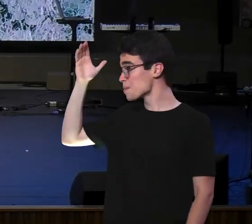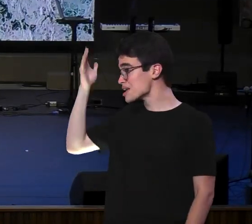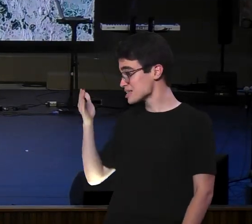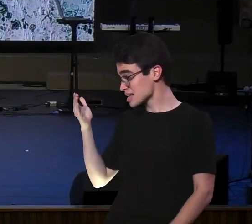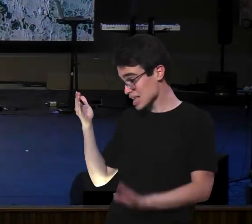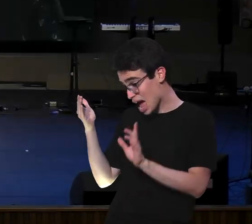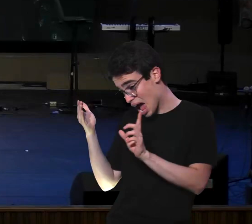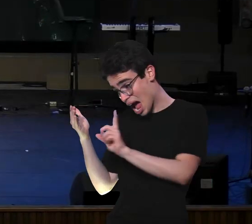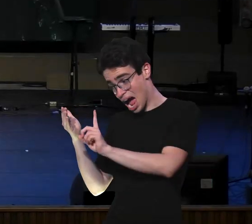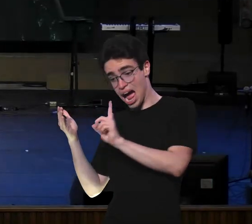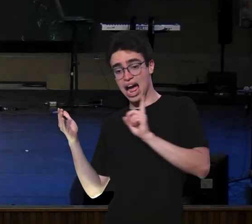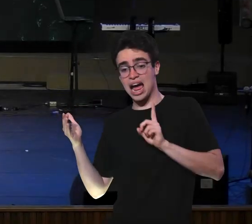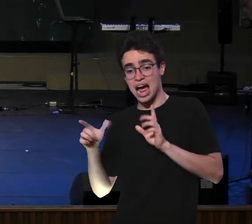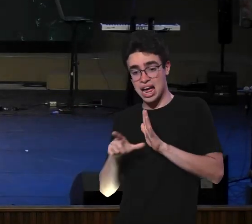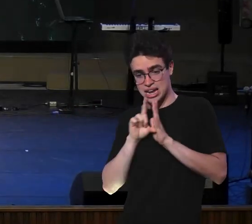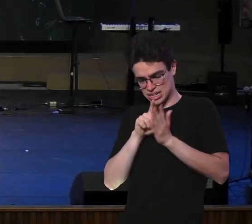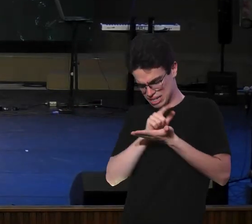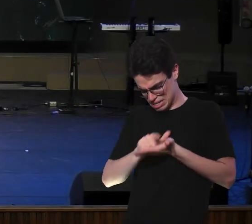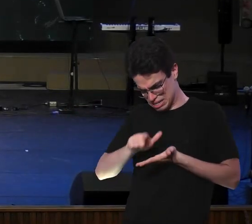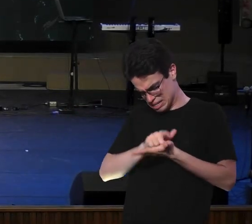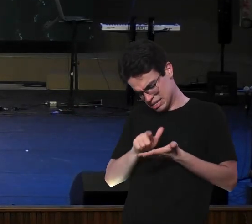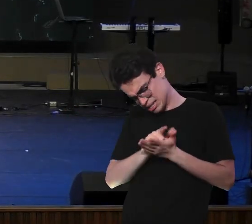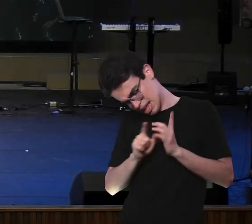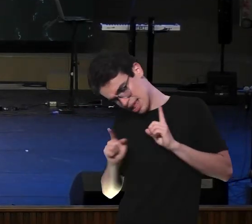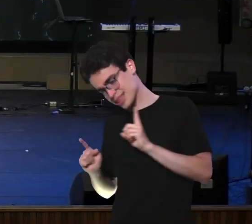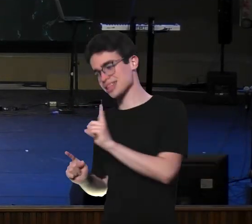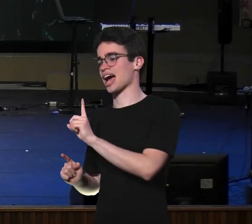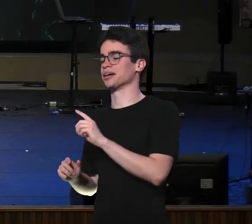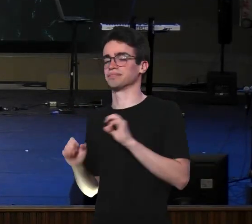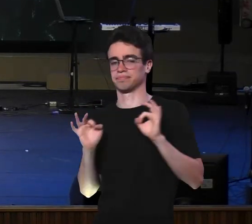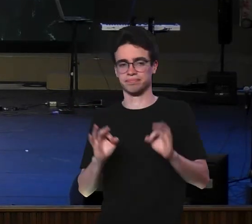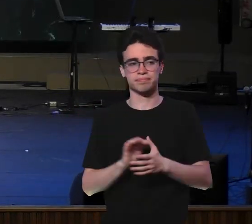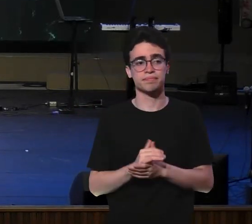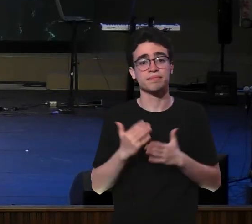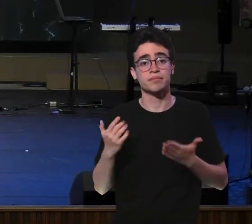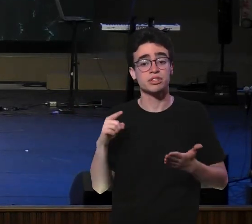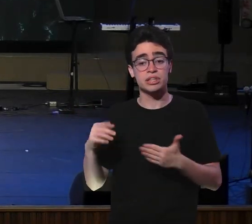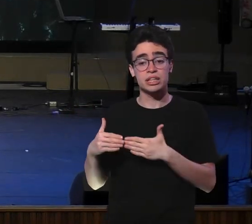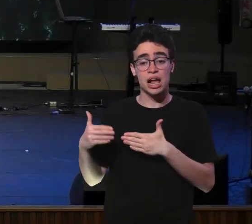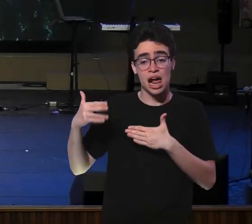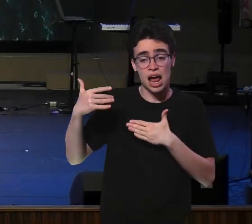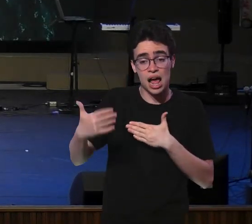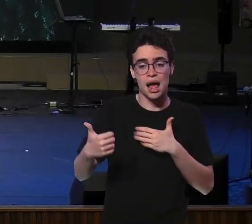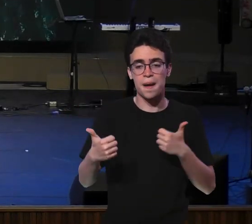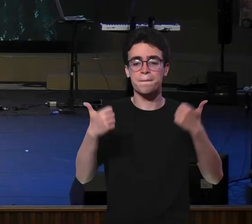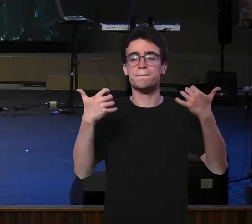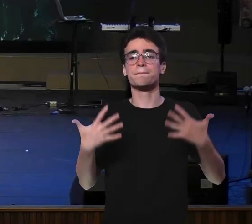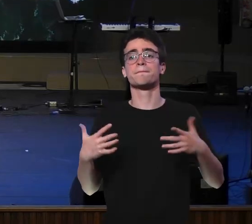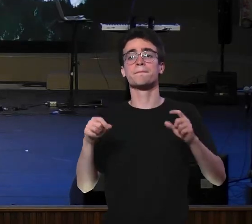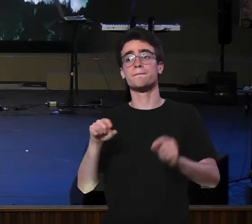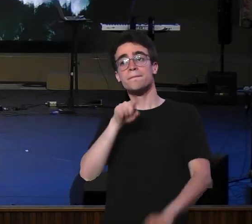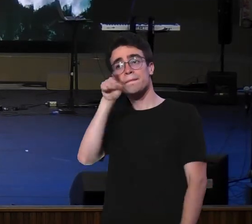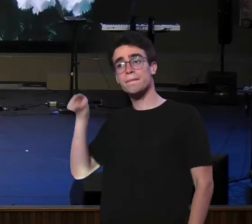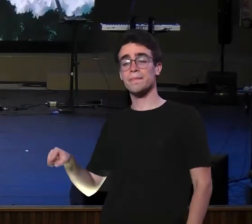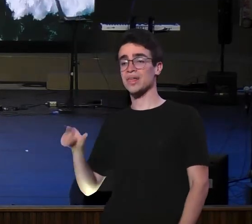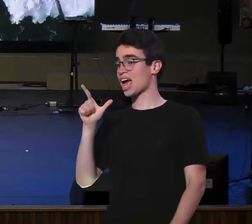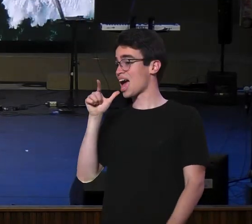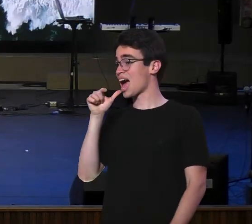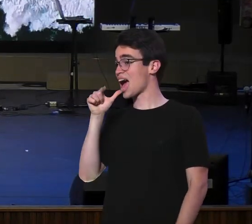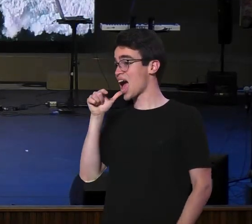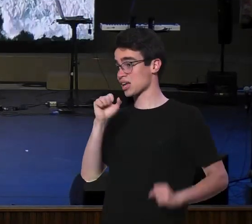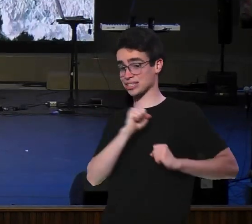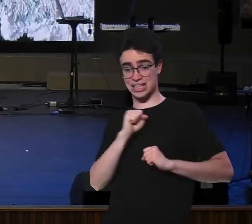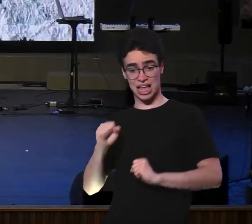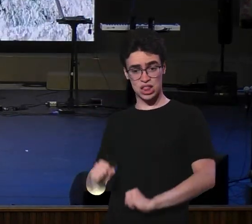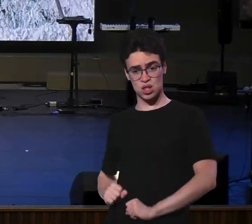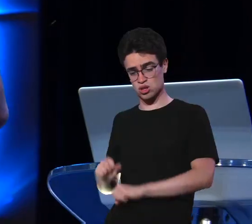quando Deus leva Ezequiel ali para aquele lado do templo, ele estava querendo dizer: a água que purifica os sacerdotes está passando